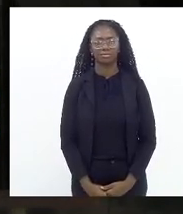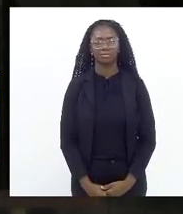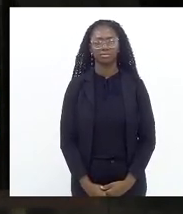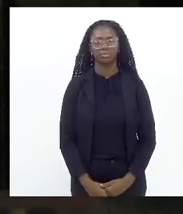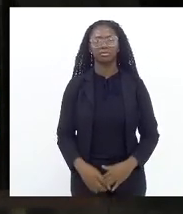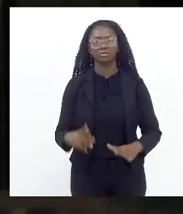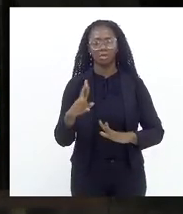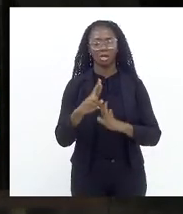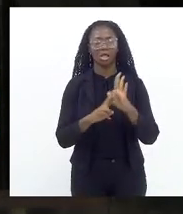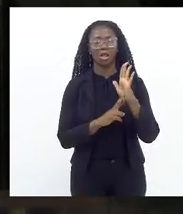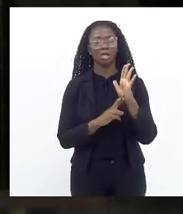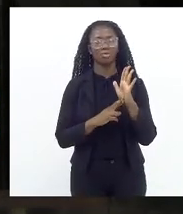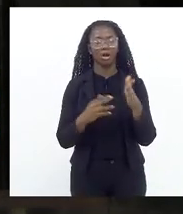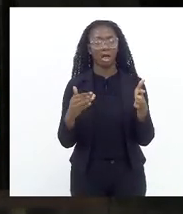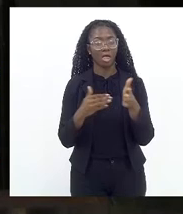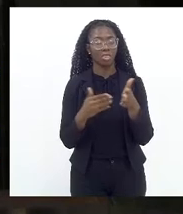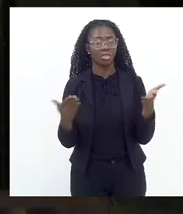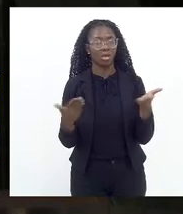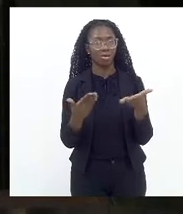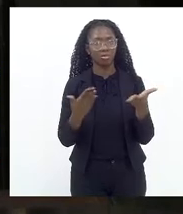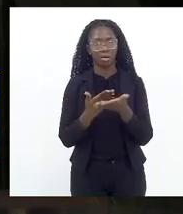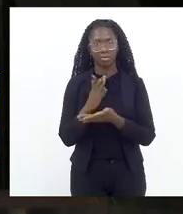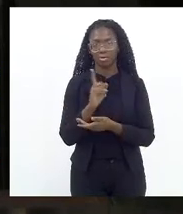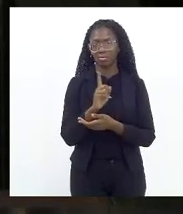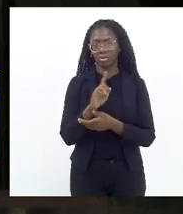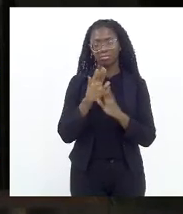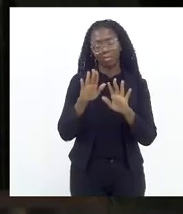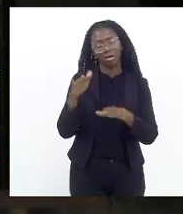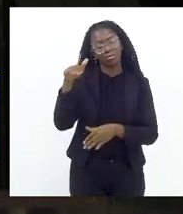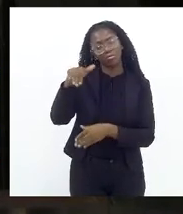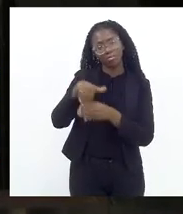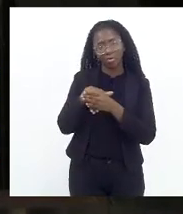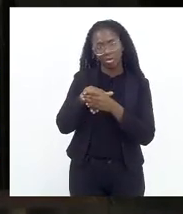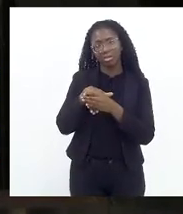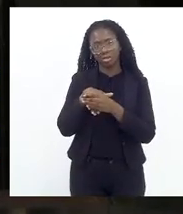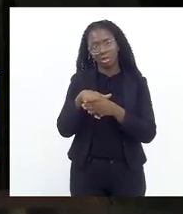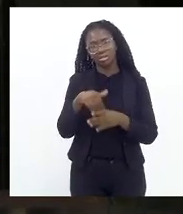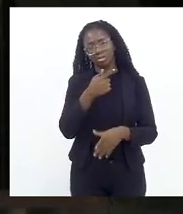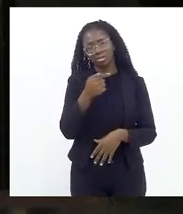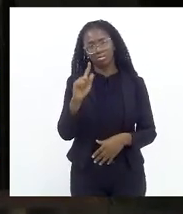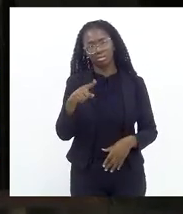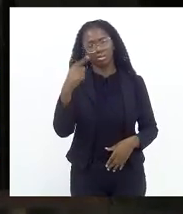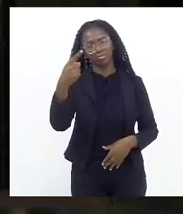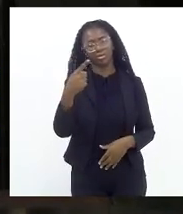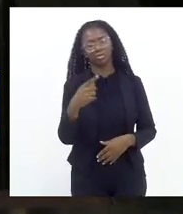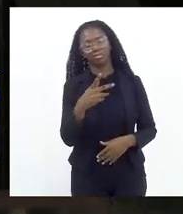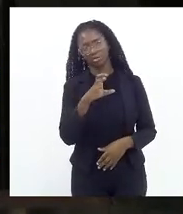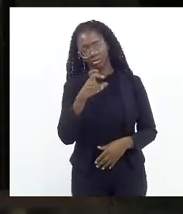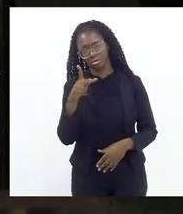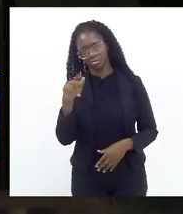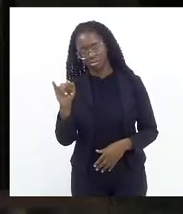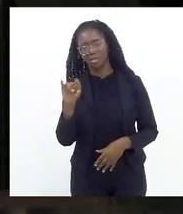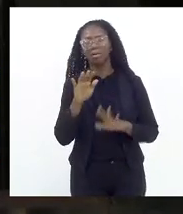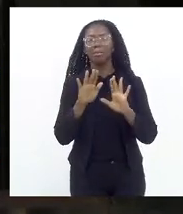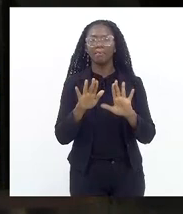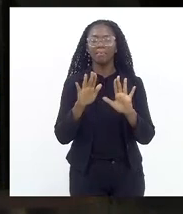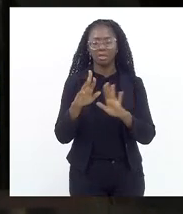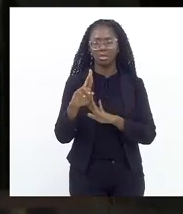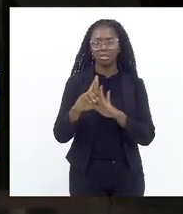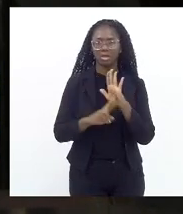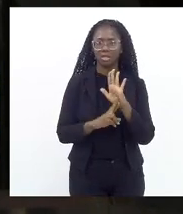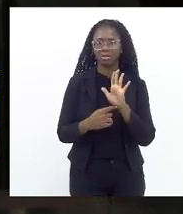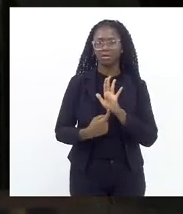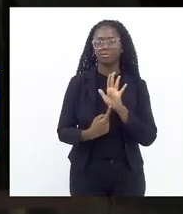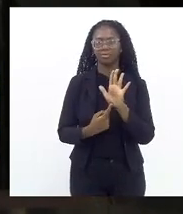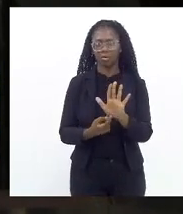não foi aprovado na CPI. Ele será objeto de votação na semana que vem. Esse relatório